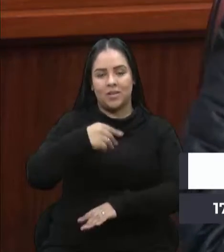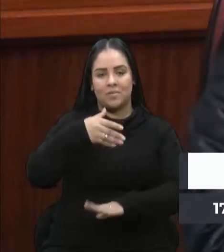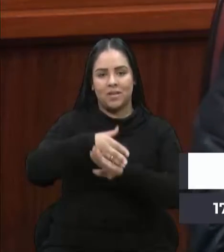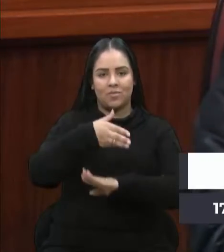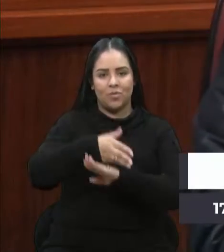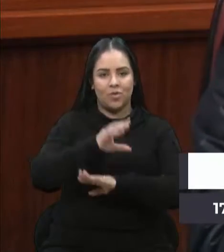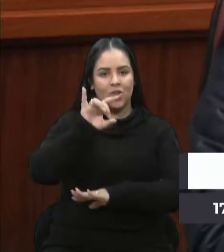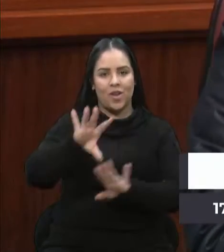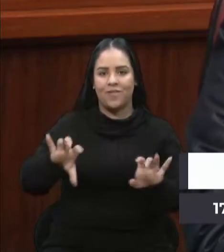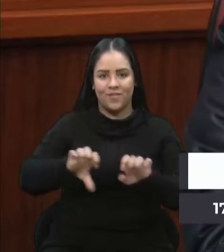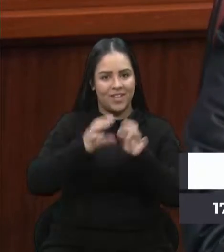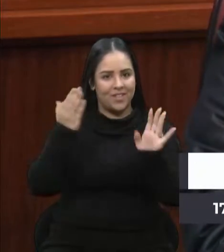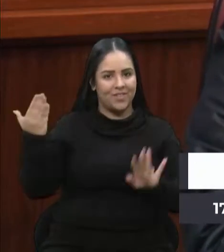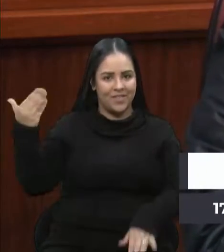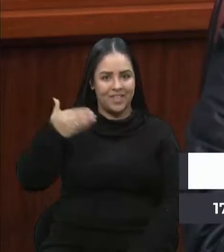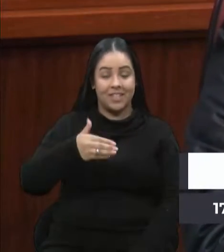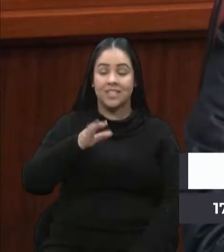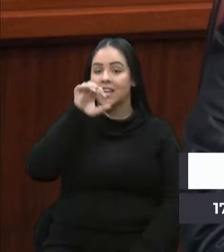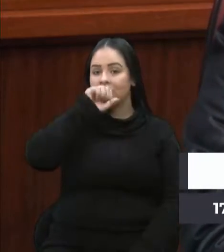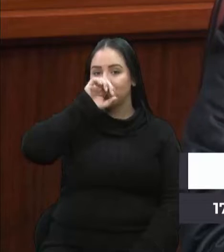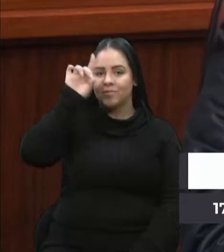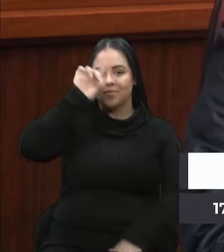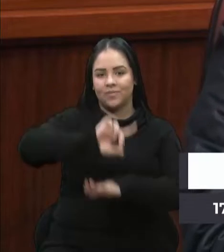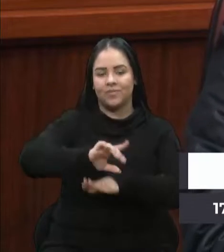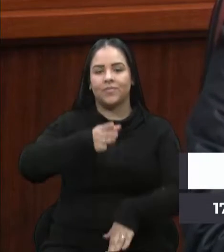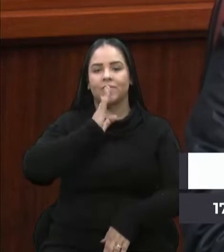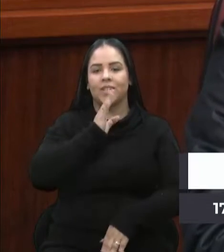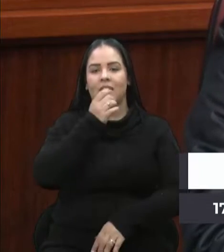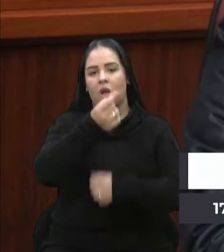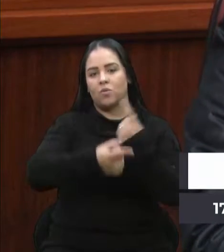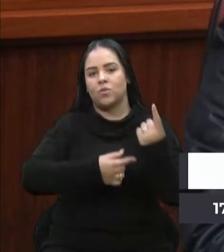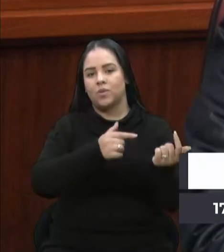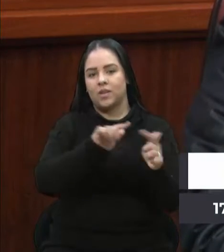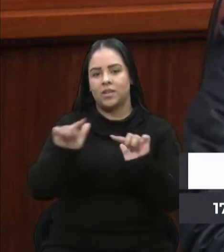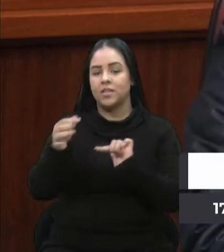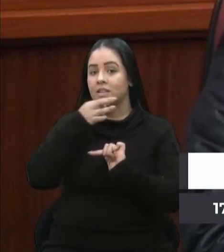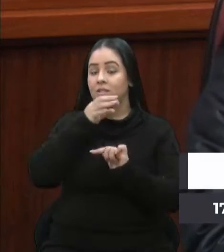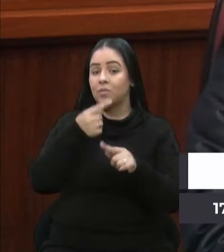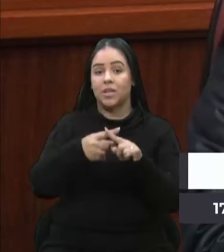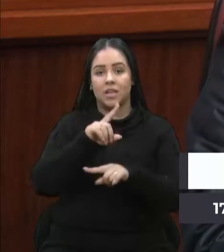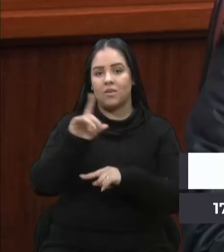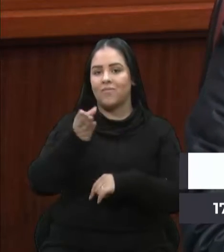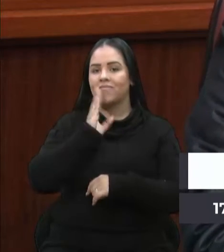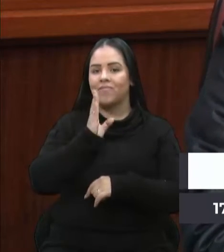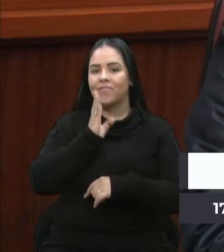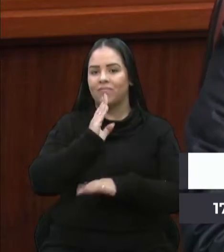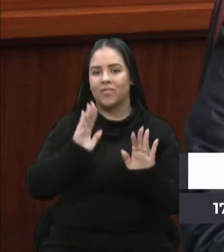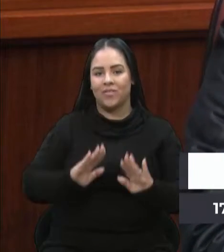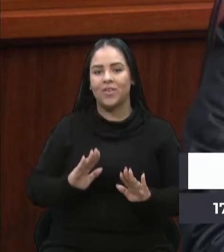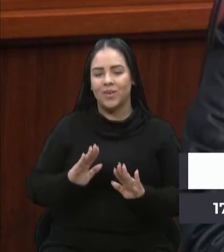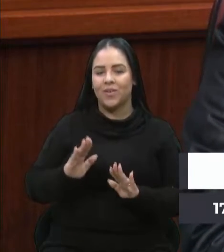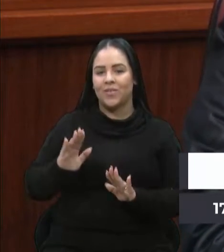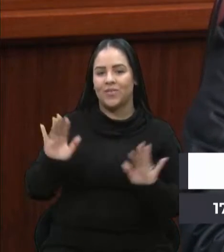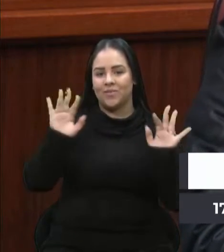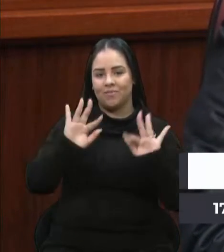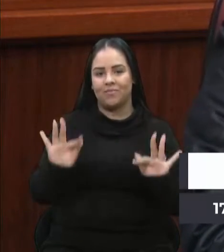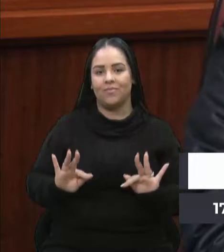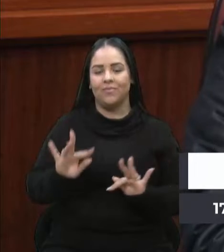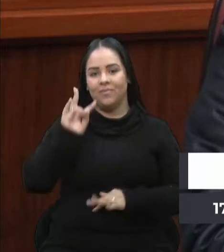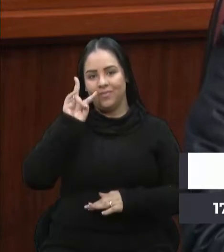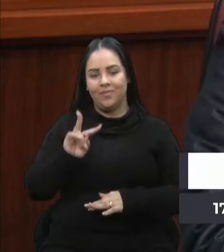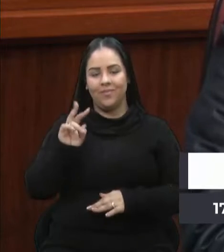desse evento e sábado durante o dia que ia conhecer alguns pontos não conhecia Caxias ainda ficou bastante grato e ver o